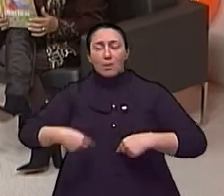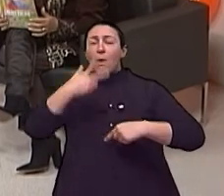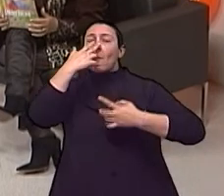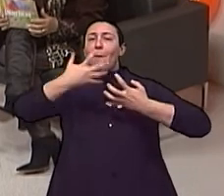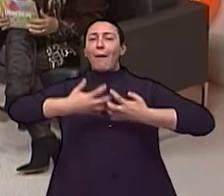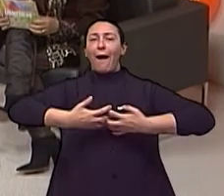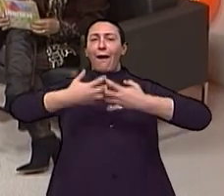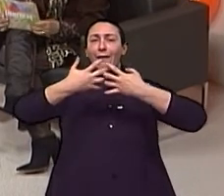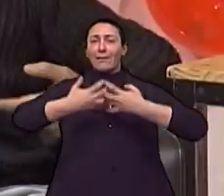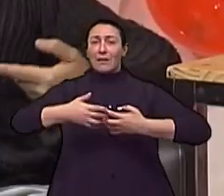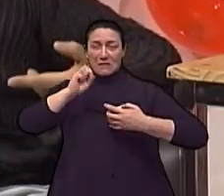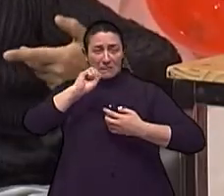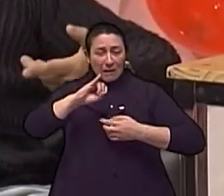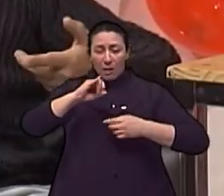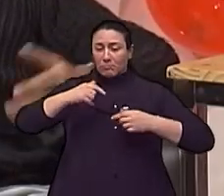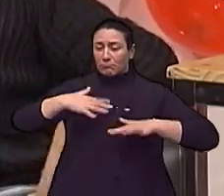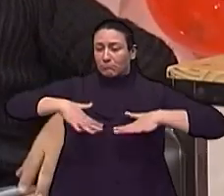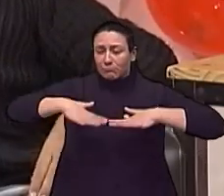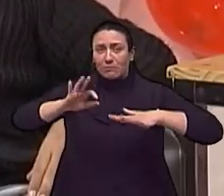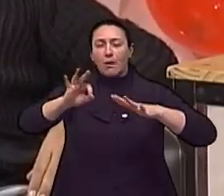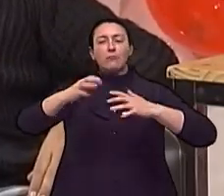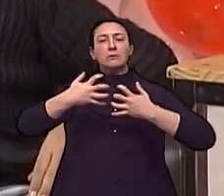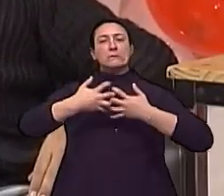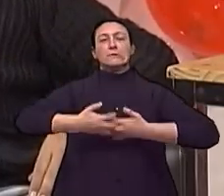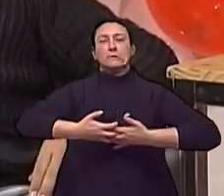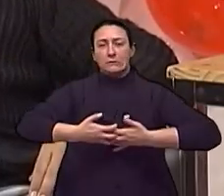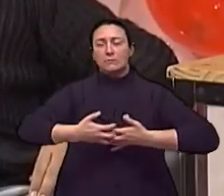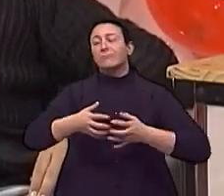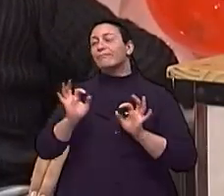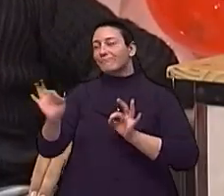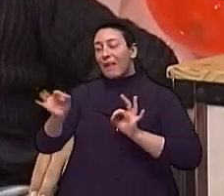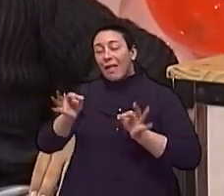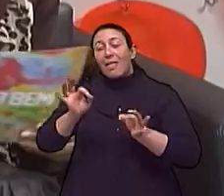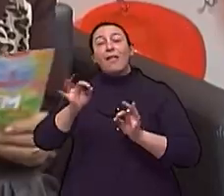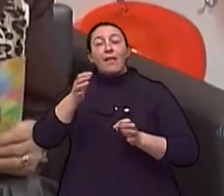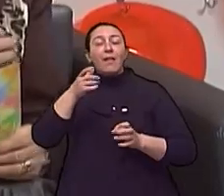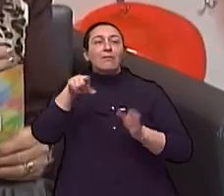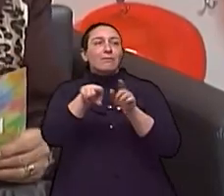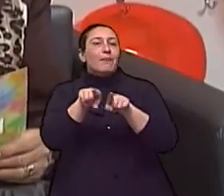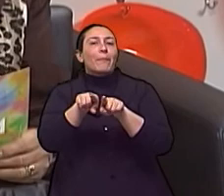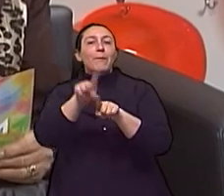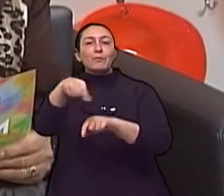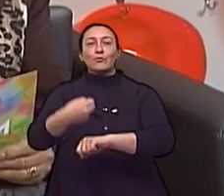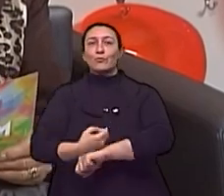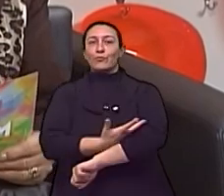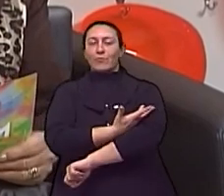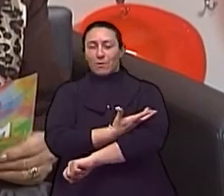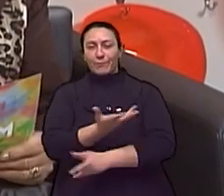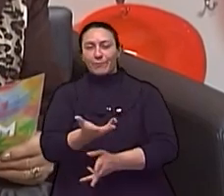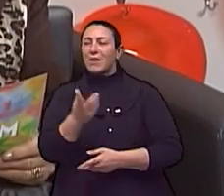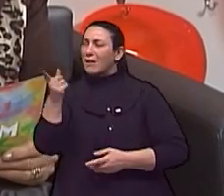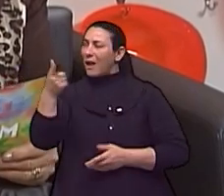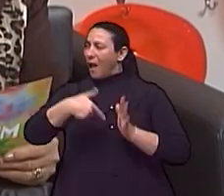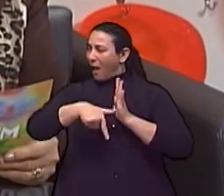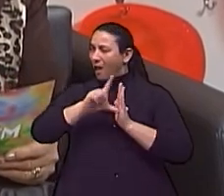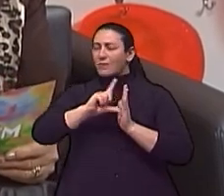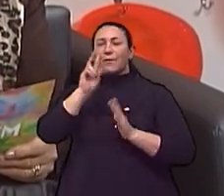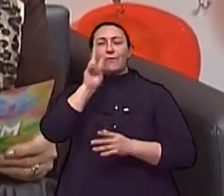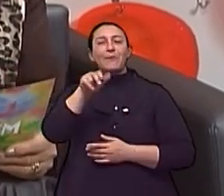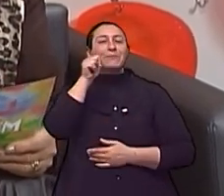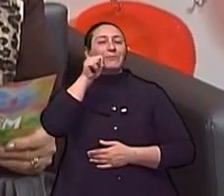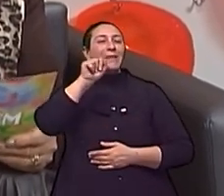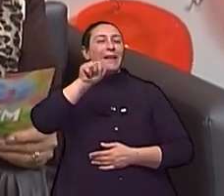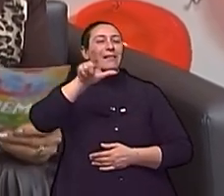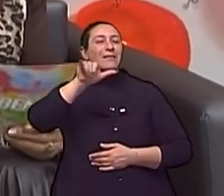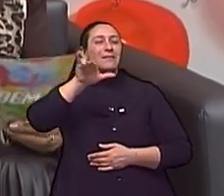enferruja dizer funcional almoçam exatamente né e a gente vinda a matéria que a gente viu no primeiro bloco né com a